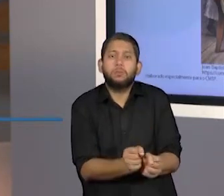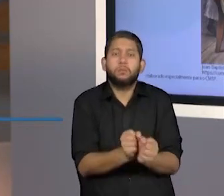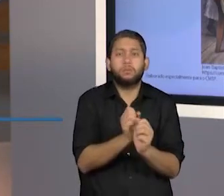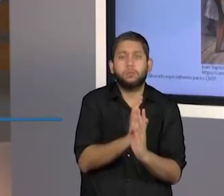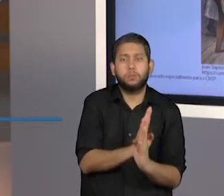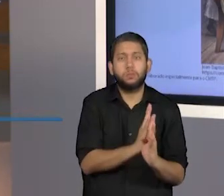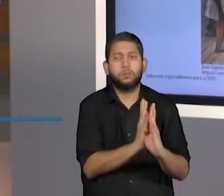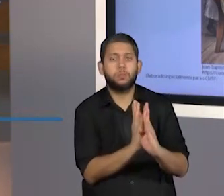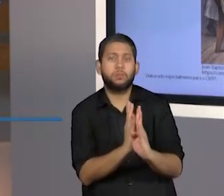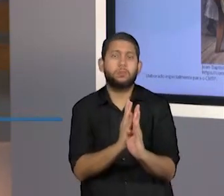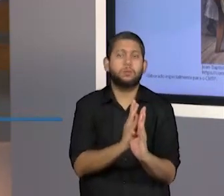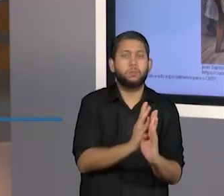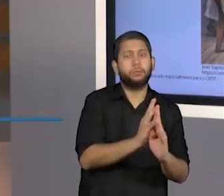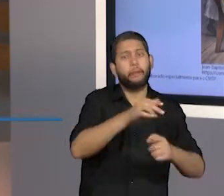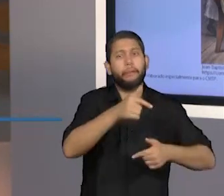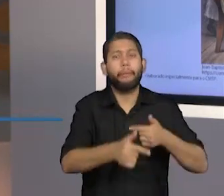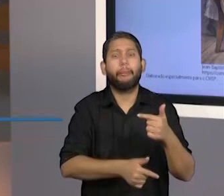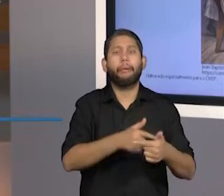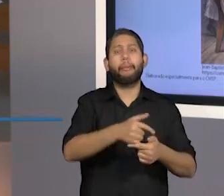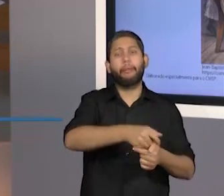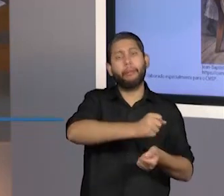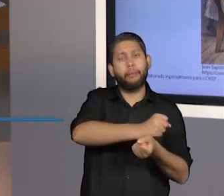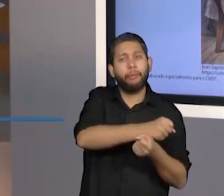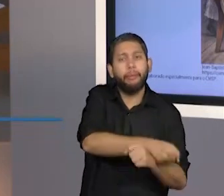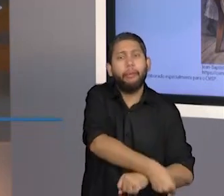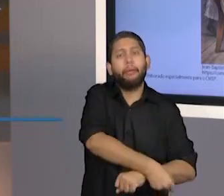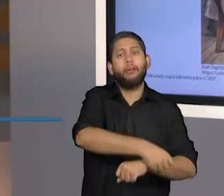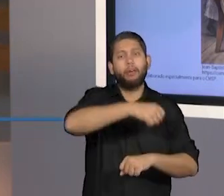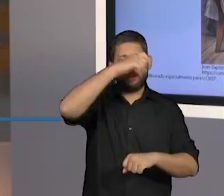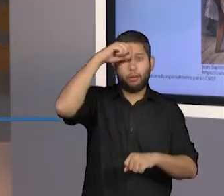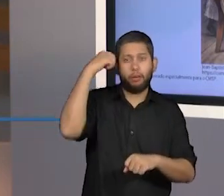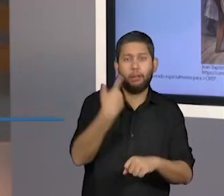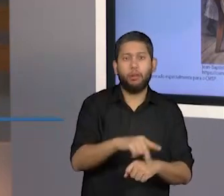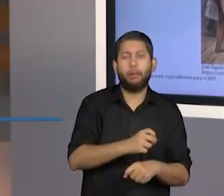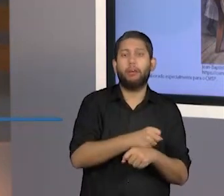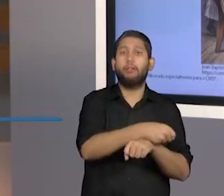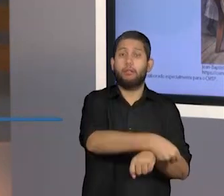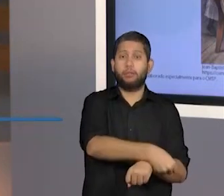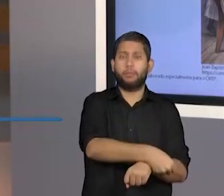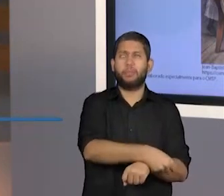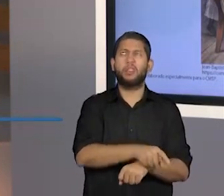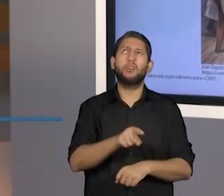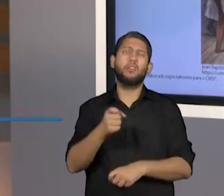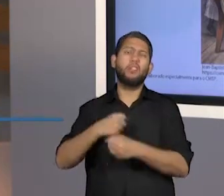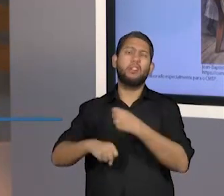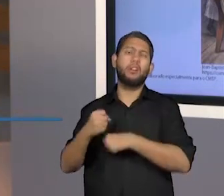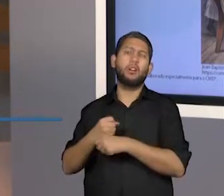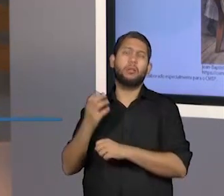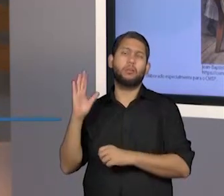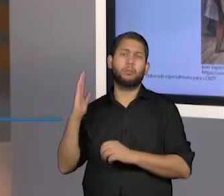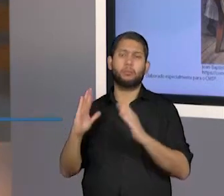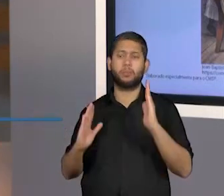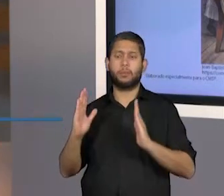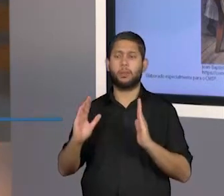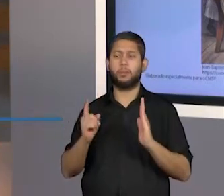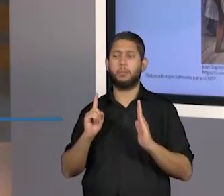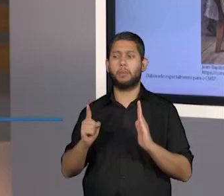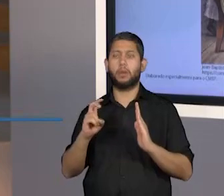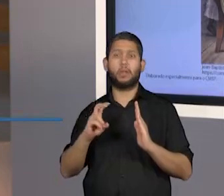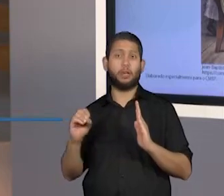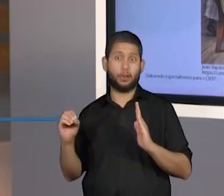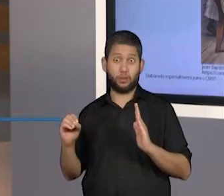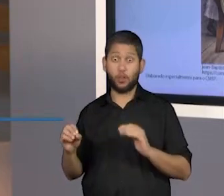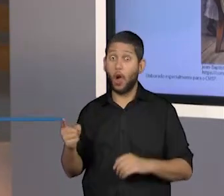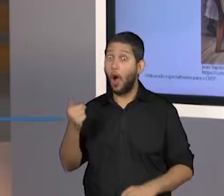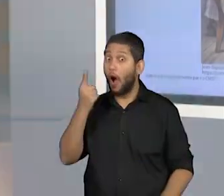entre 1500, vindo aqui para o Brasil, para serem escravizados aqui no Brasil. Vamos dar uma